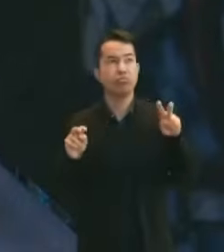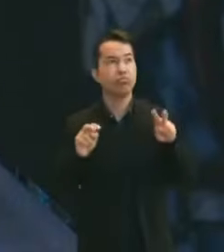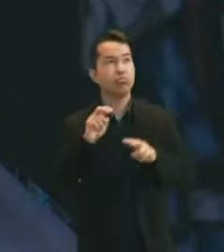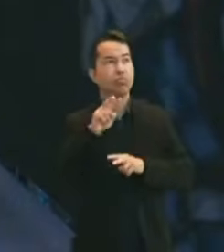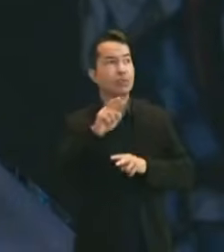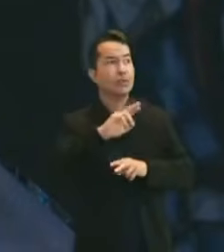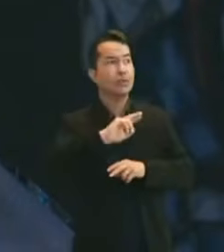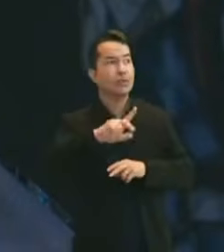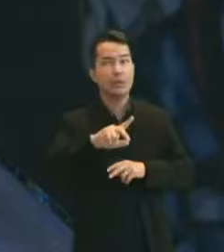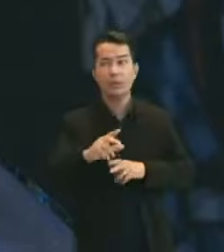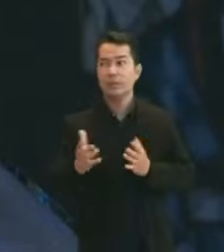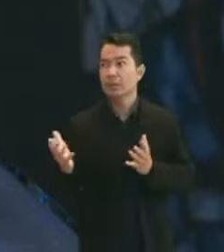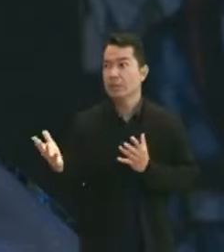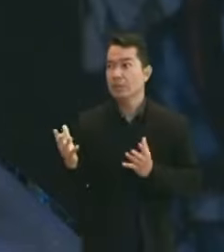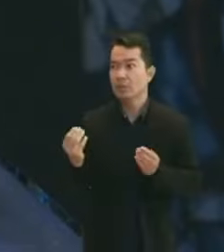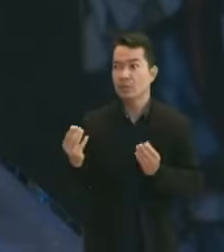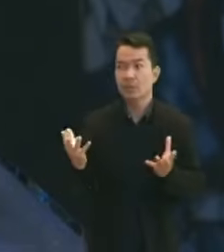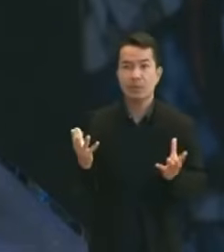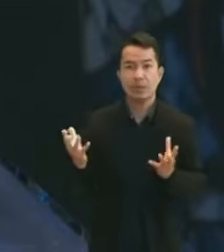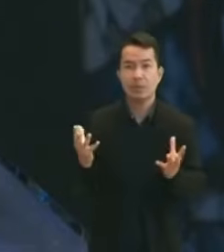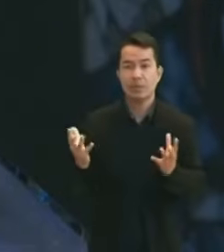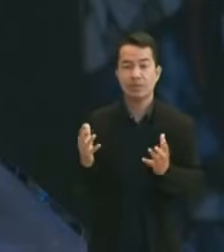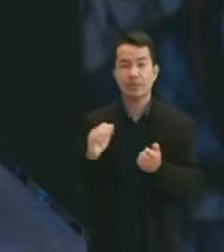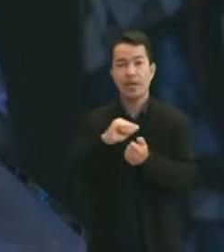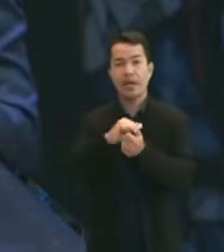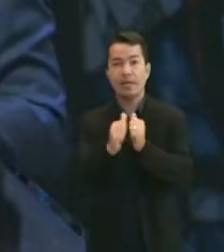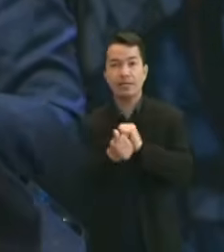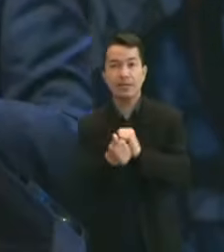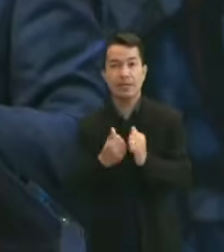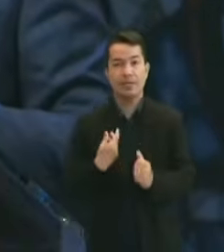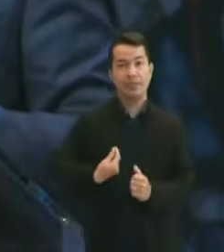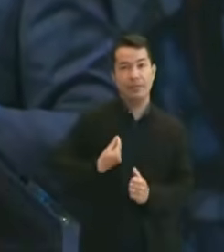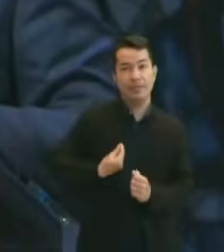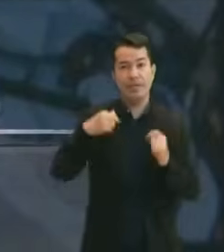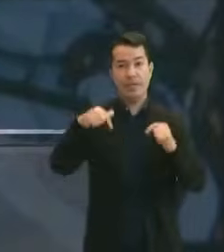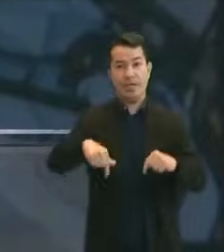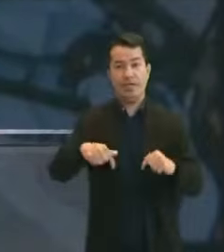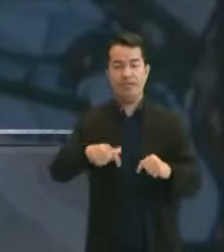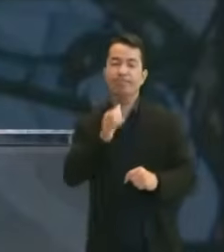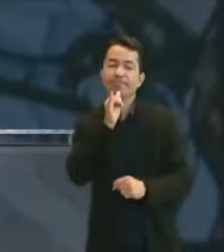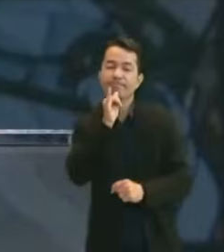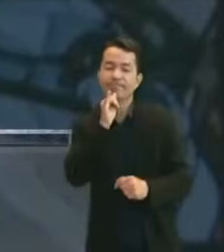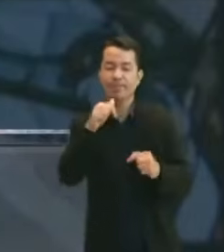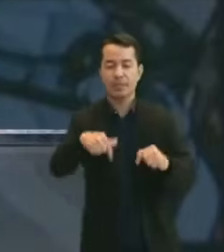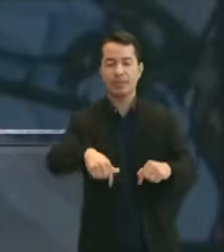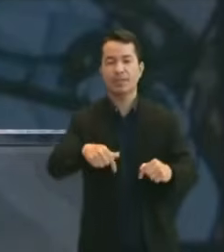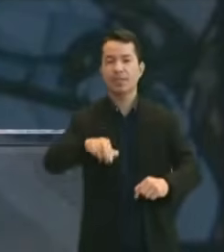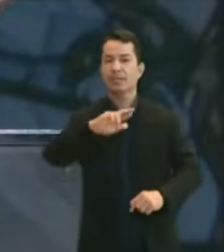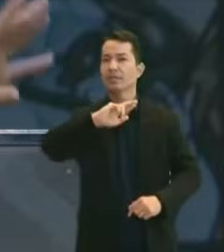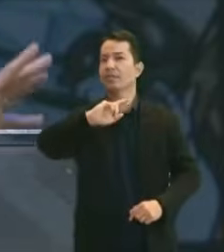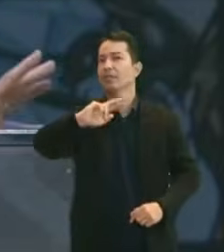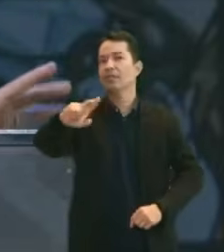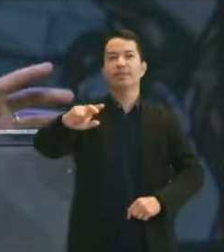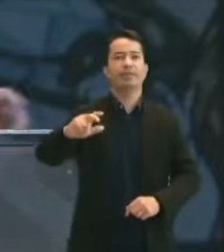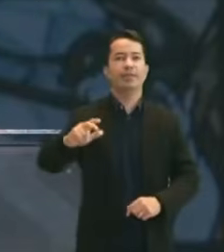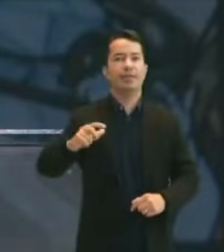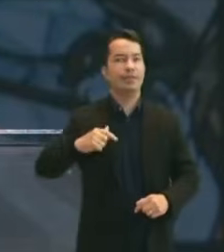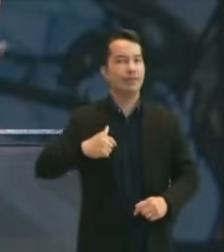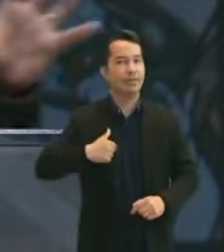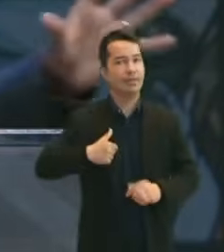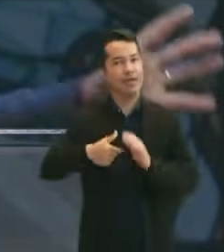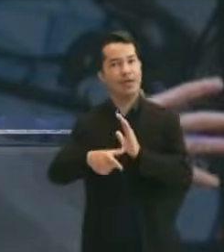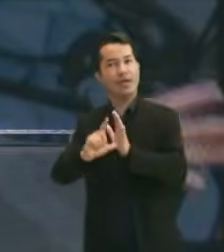tentando se adaptar e tentando entender como é que funcionam as coisas. Quer ver uma das coisas que para mim foi muito diferente da minha experiência